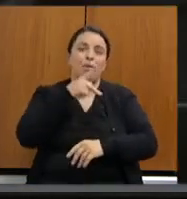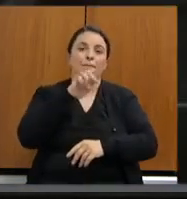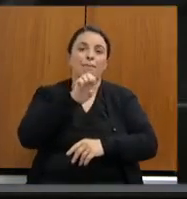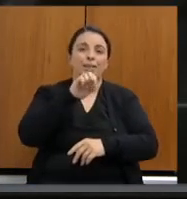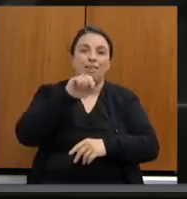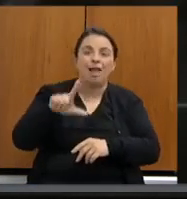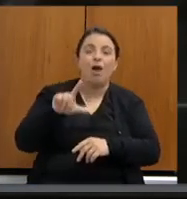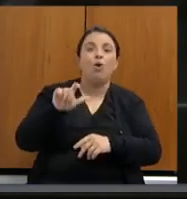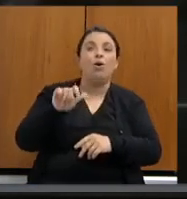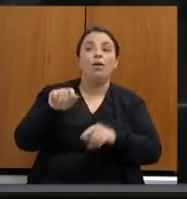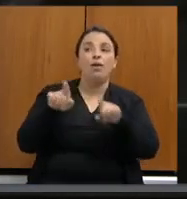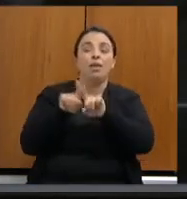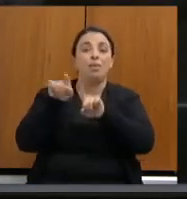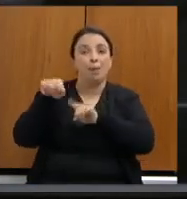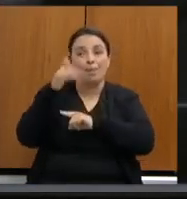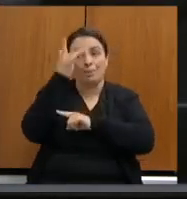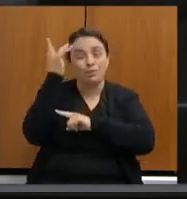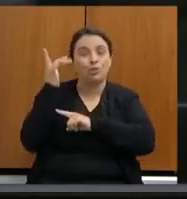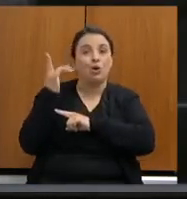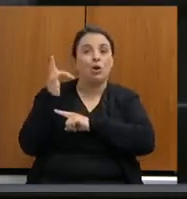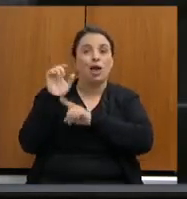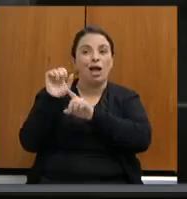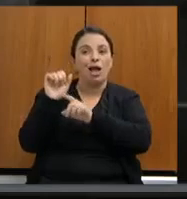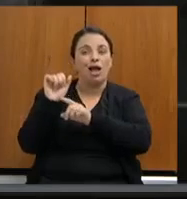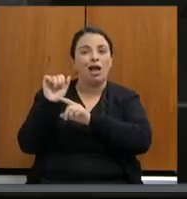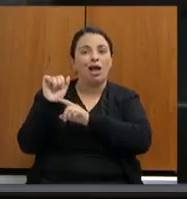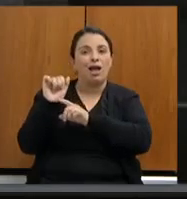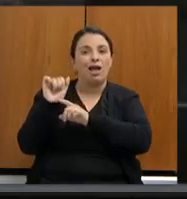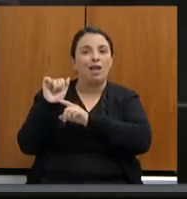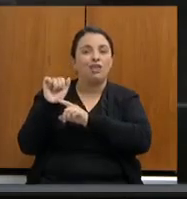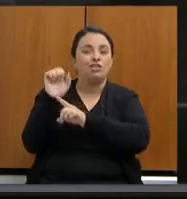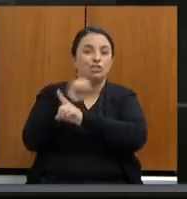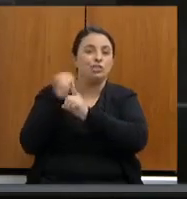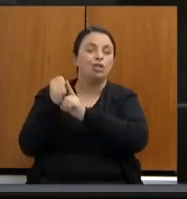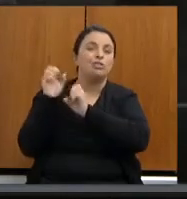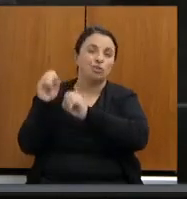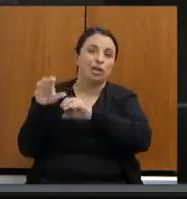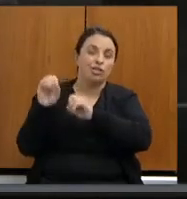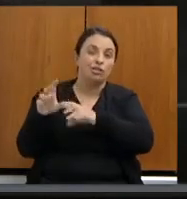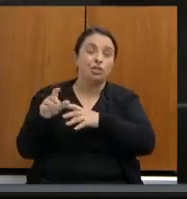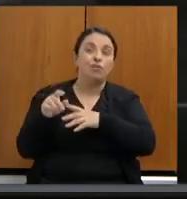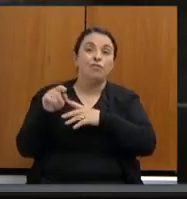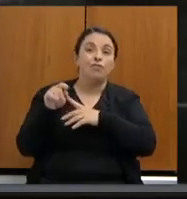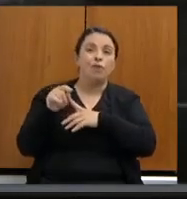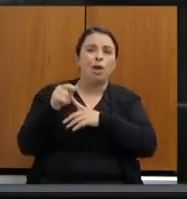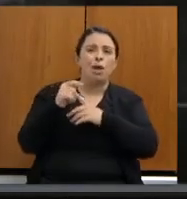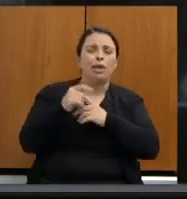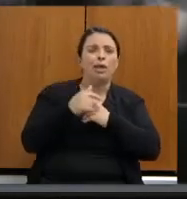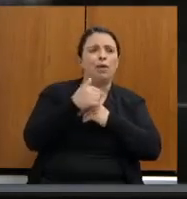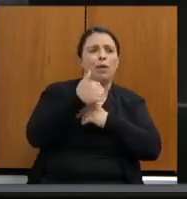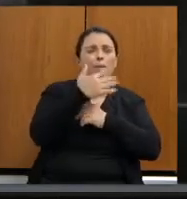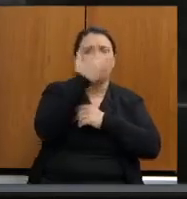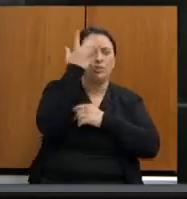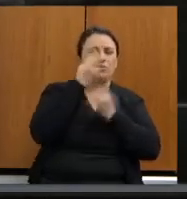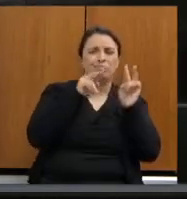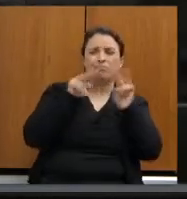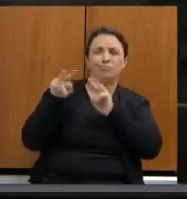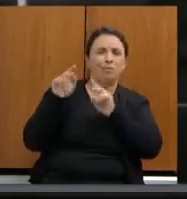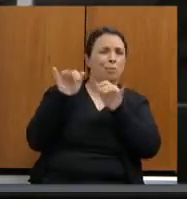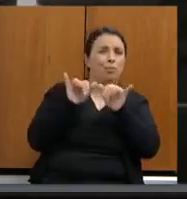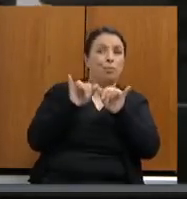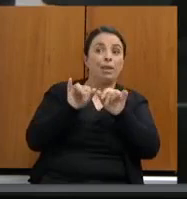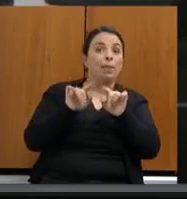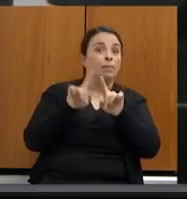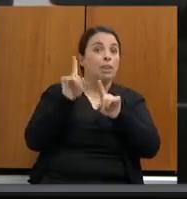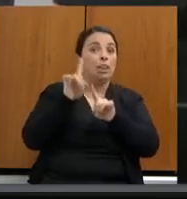coisa boa para quem tá do lado de fora mas para o servidor tem um valor é a sua identidade funcional isso tem valor para quem